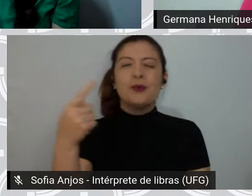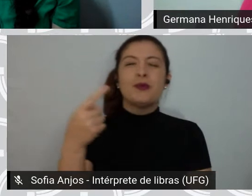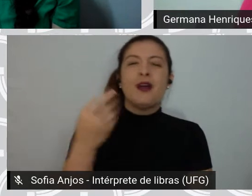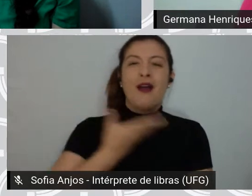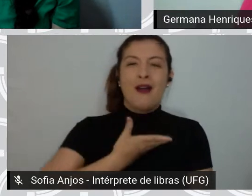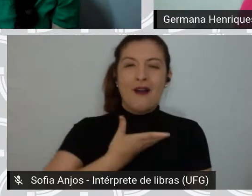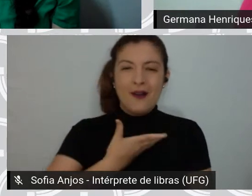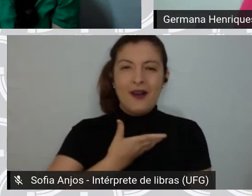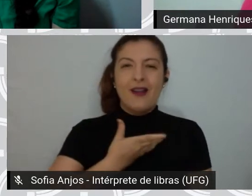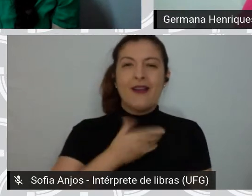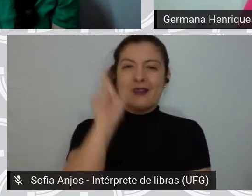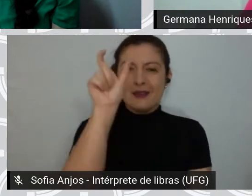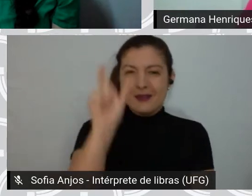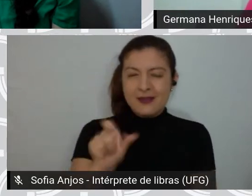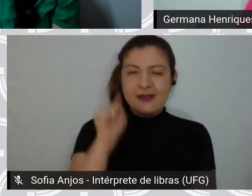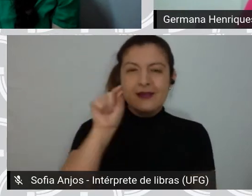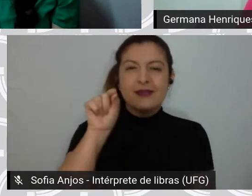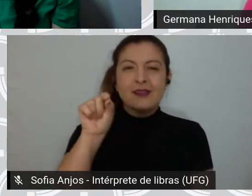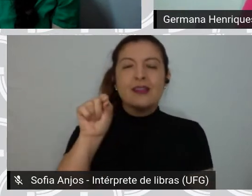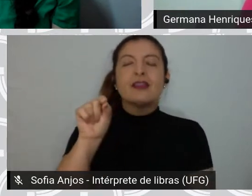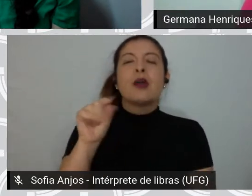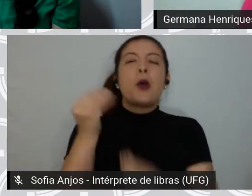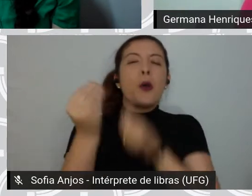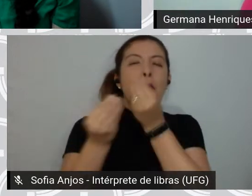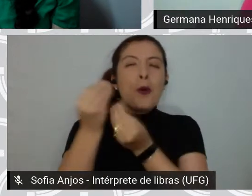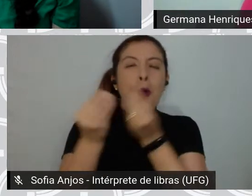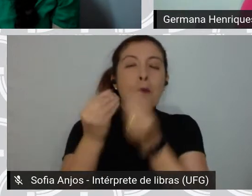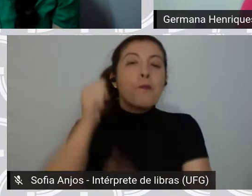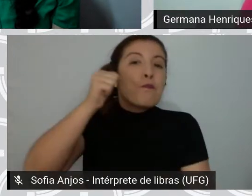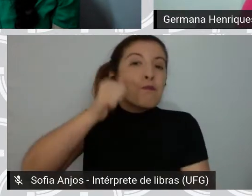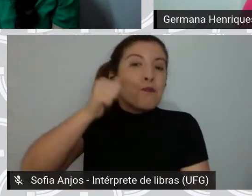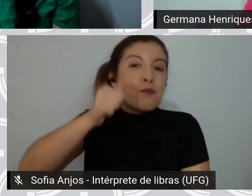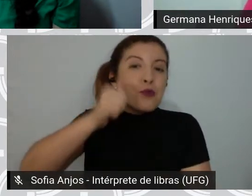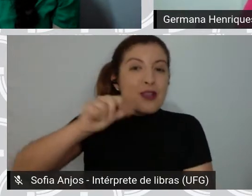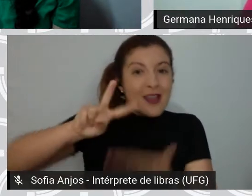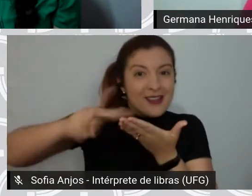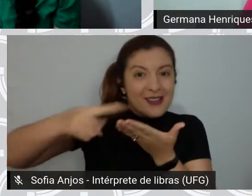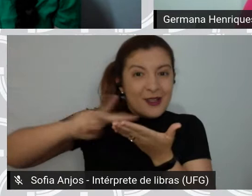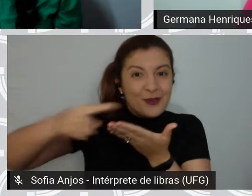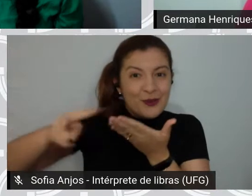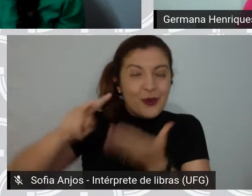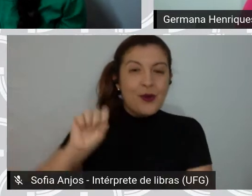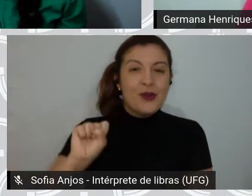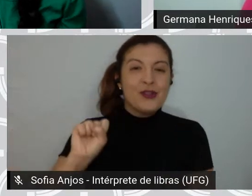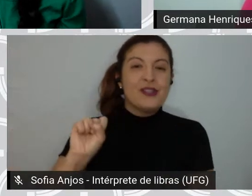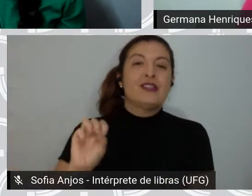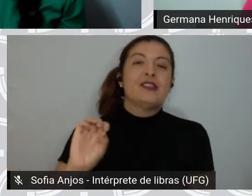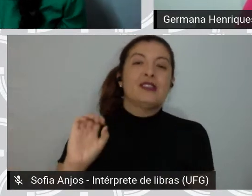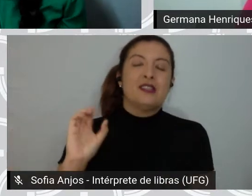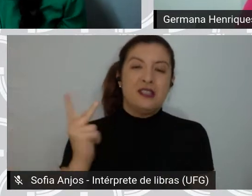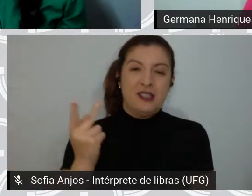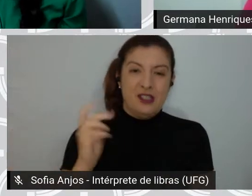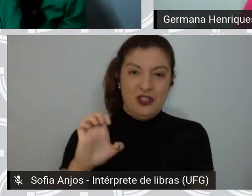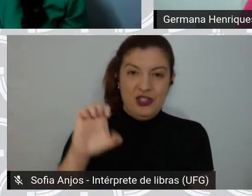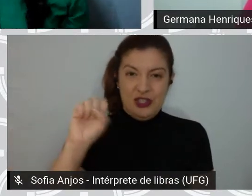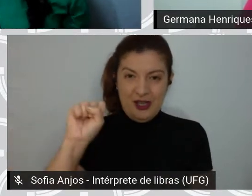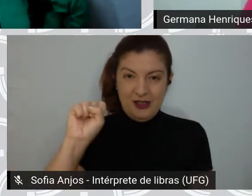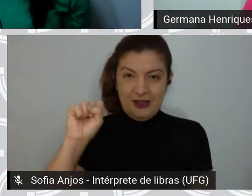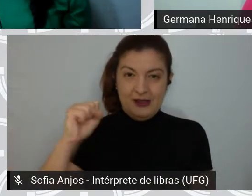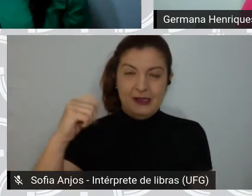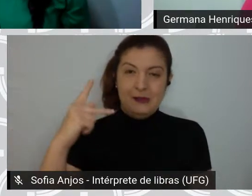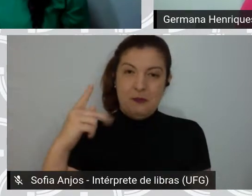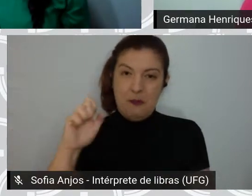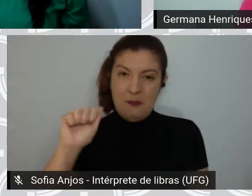do cânone shakespeariano no Brasil. Márcio Seligman Silva trazia uma retradução, junto com Adalberto